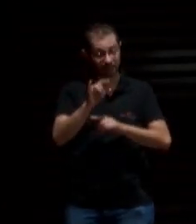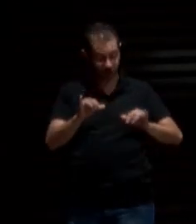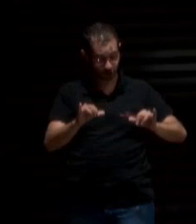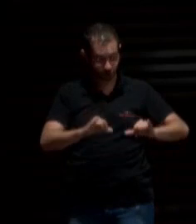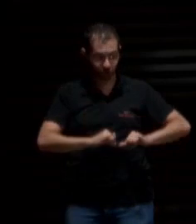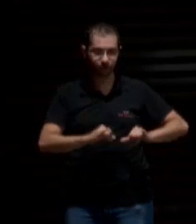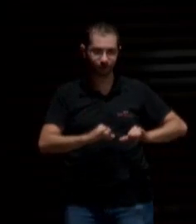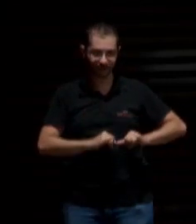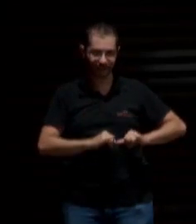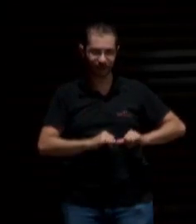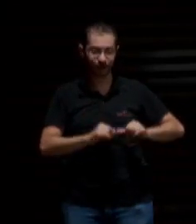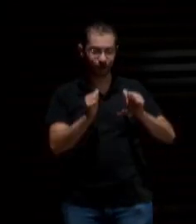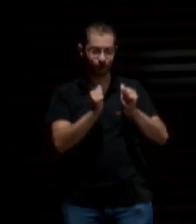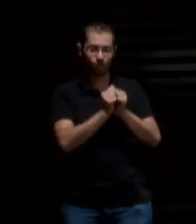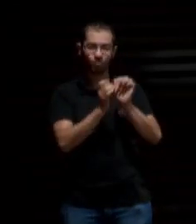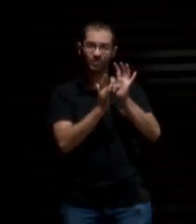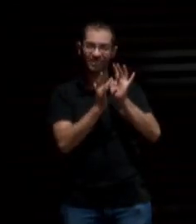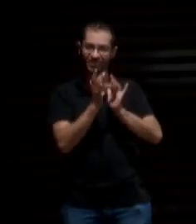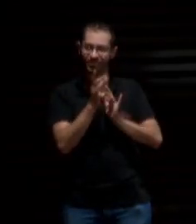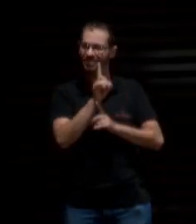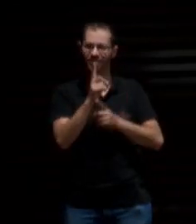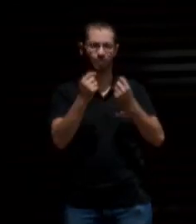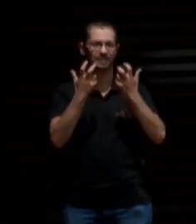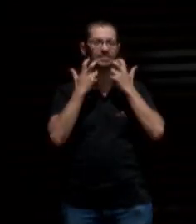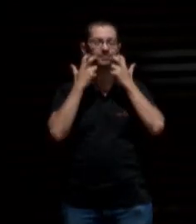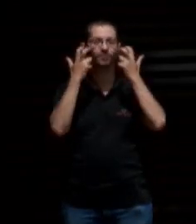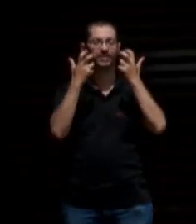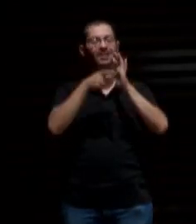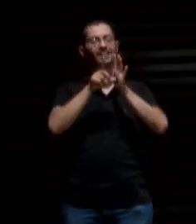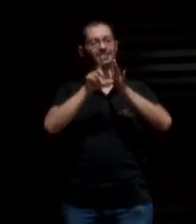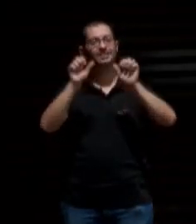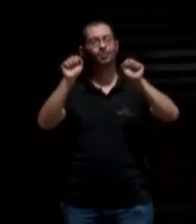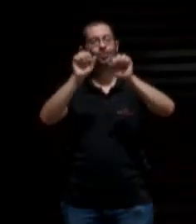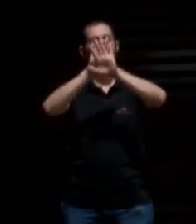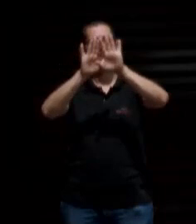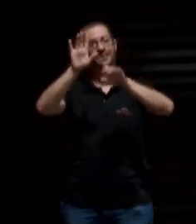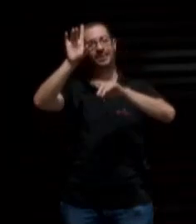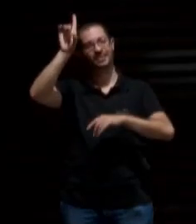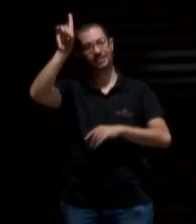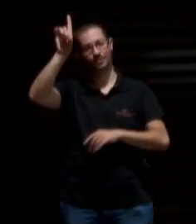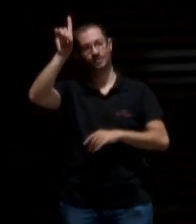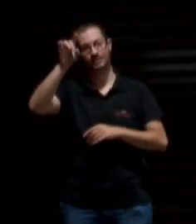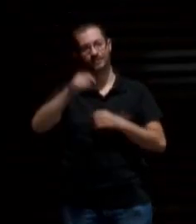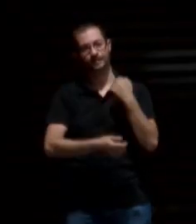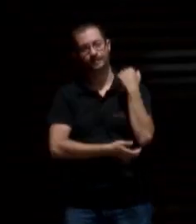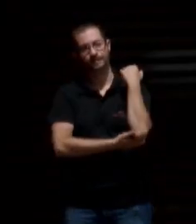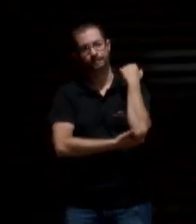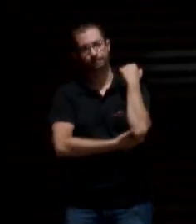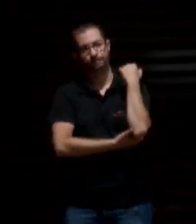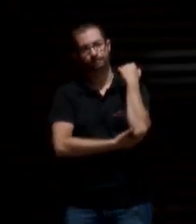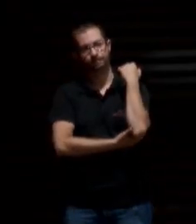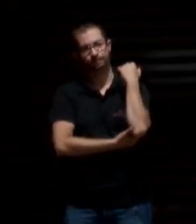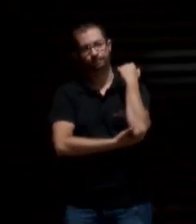não se envergonhe disso. Antes, glorifique a Deus com esse nome. Então aqui tem o terceiro ensino de Pedro.